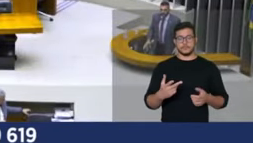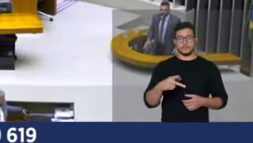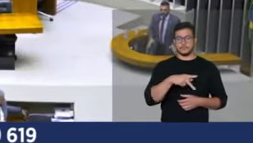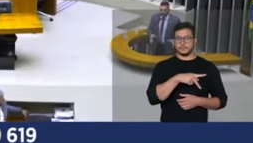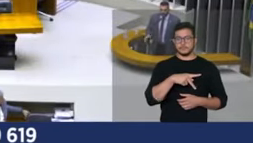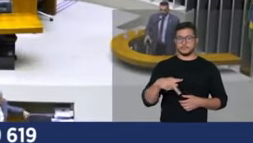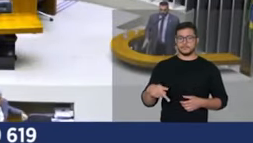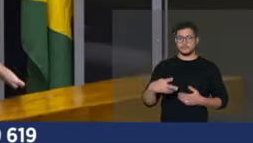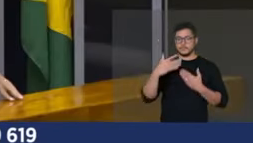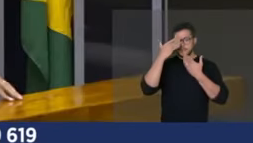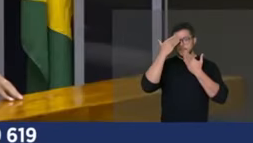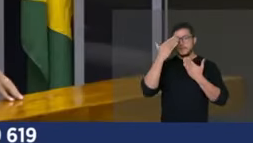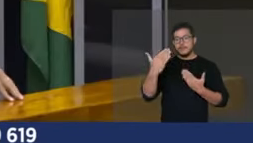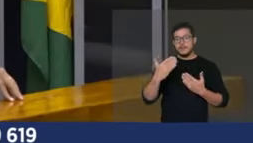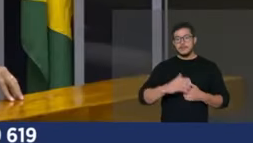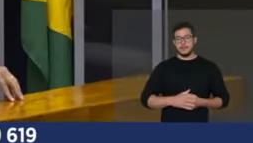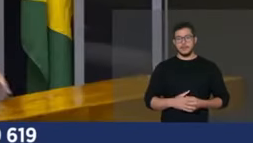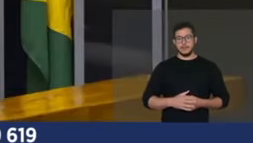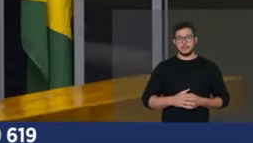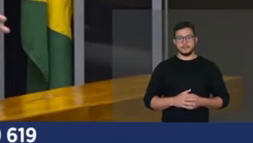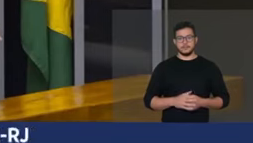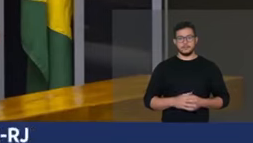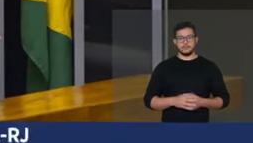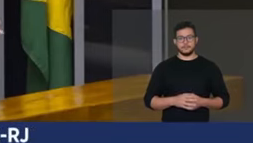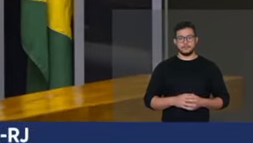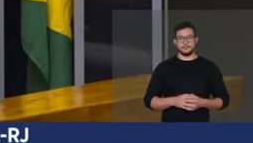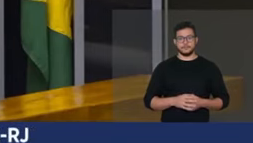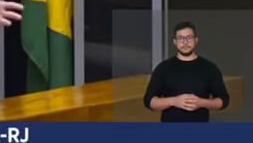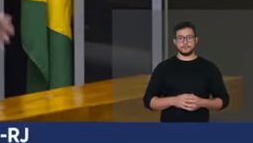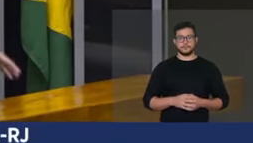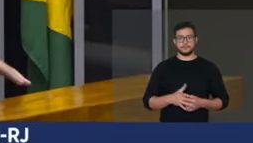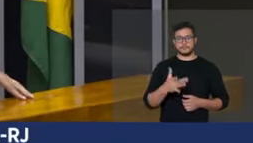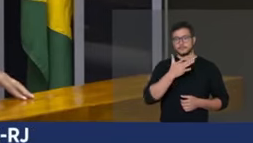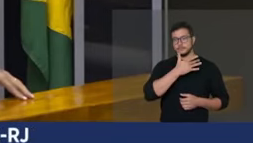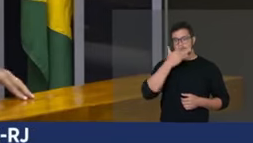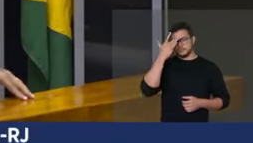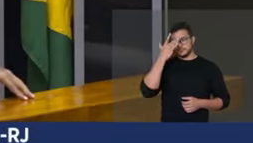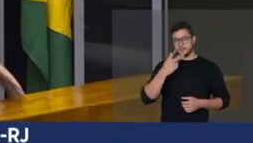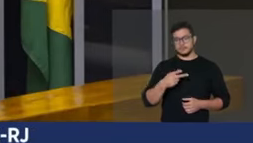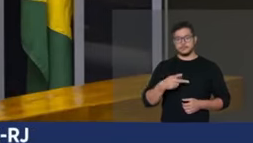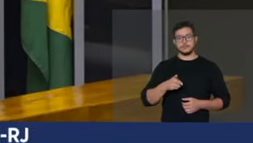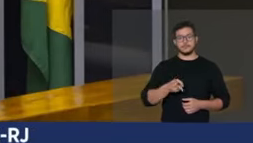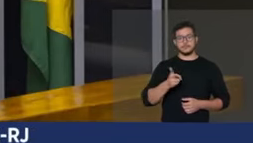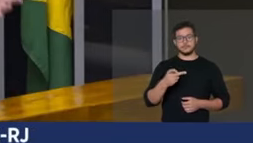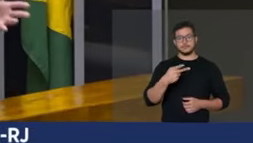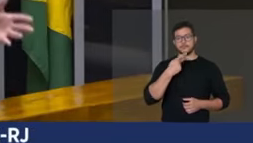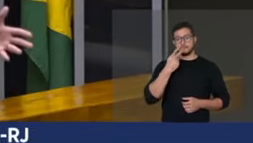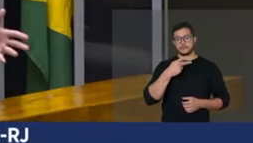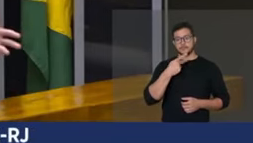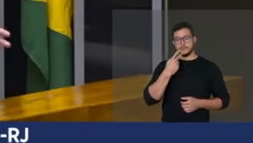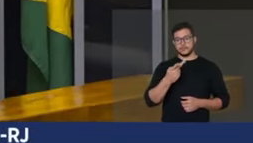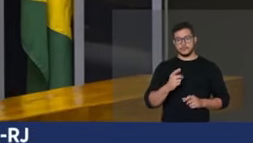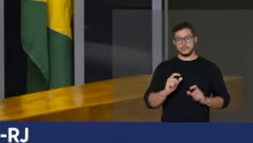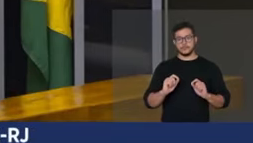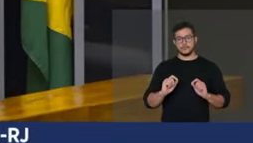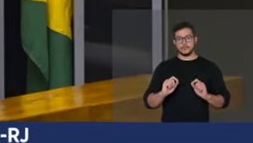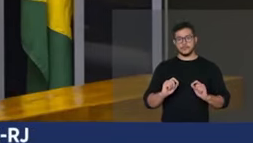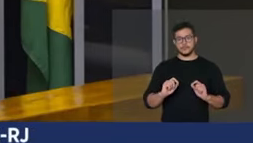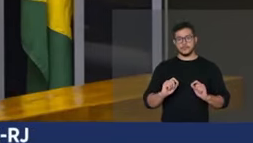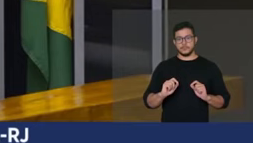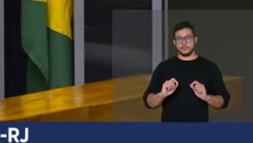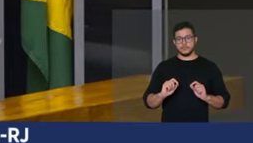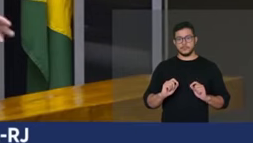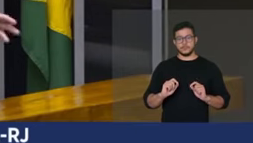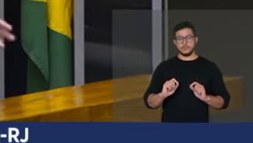fala nos meios de comunicações e comumente pelos cidadãos sobre